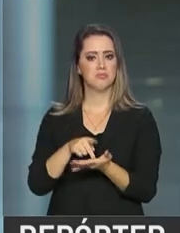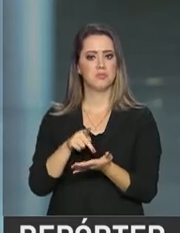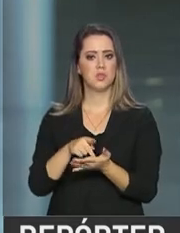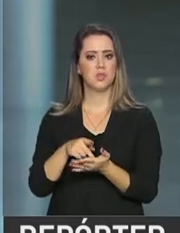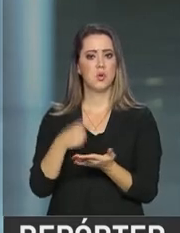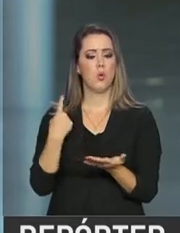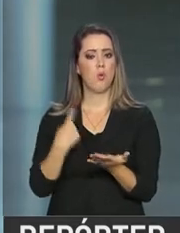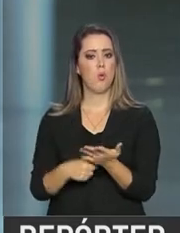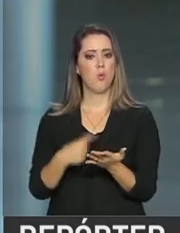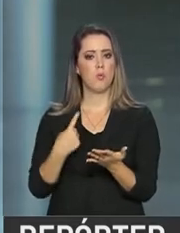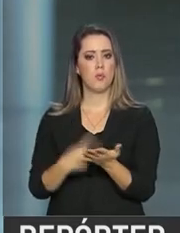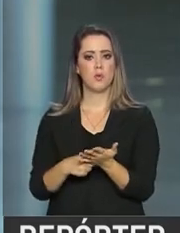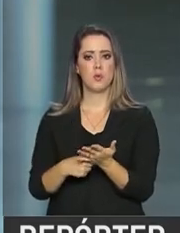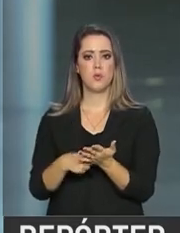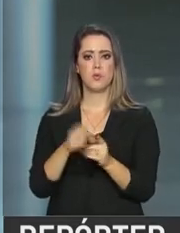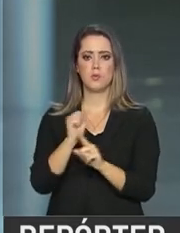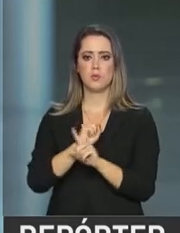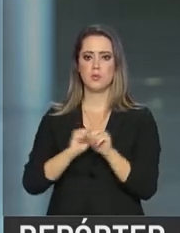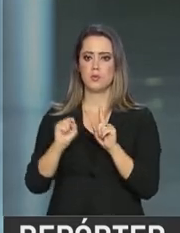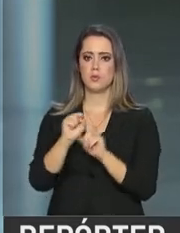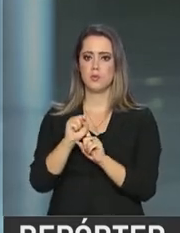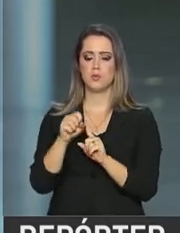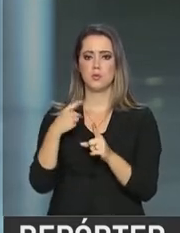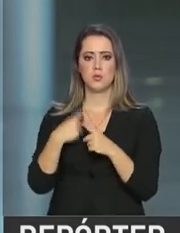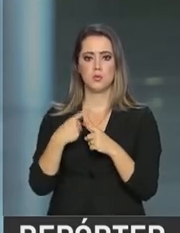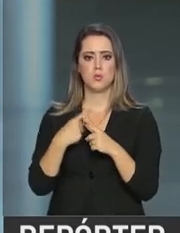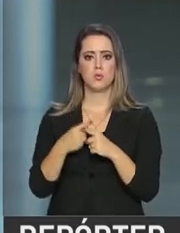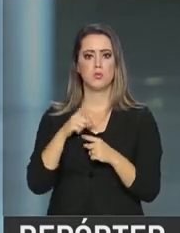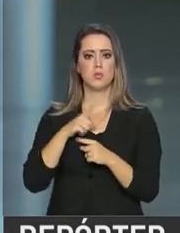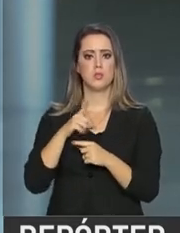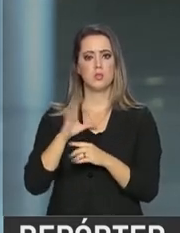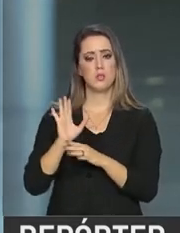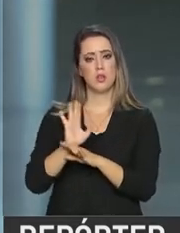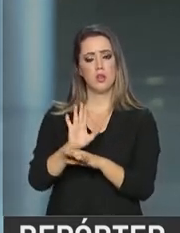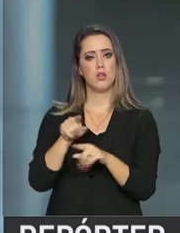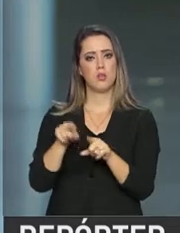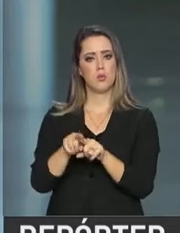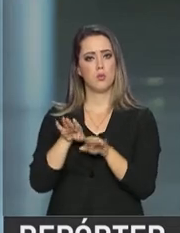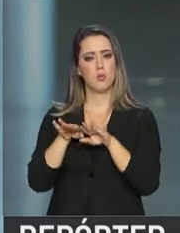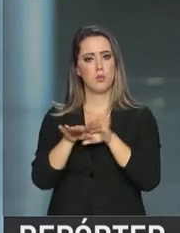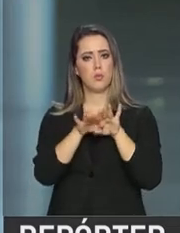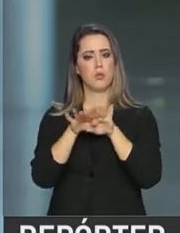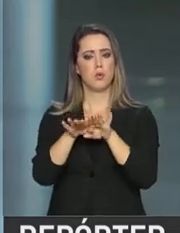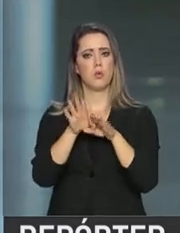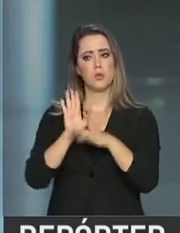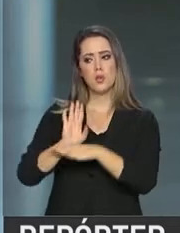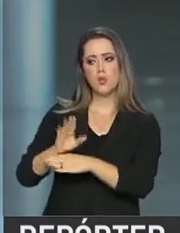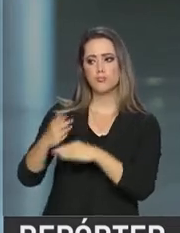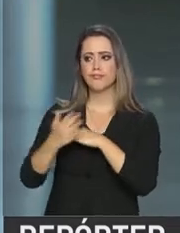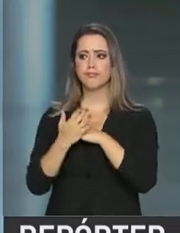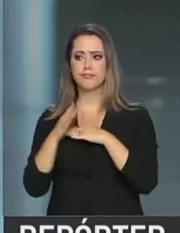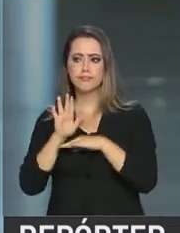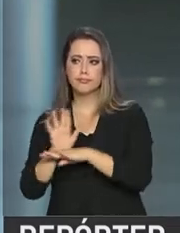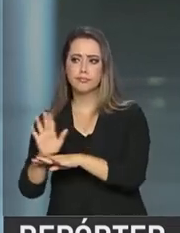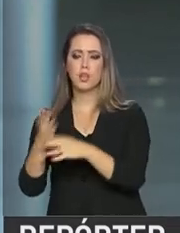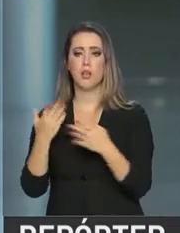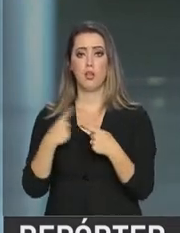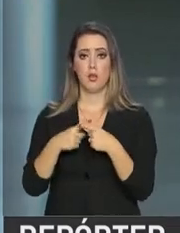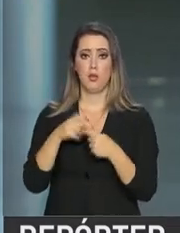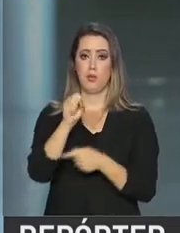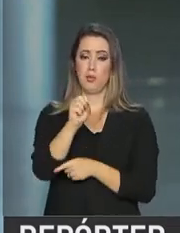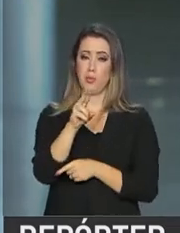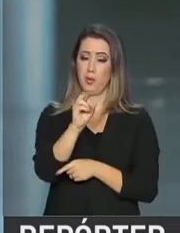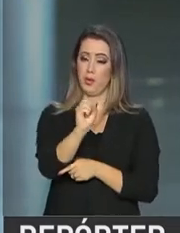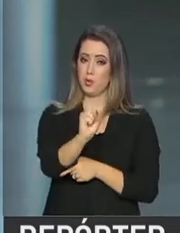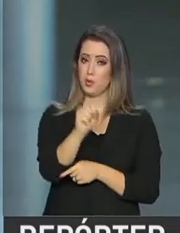compromisso inclusive de natureza social porque há uma dimensão social à luz do princípio da solidariedade na medida em que o sistema único de